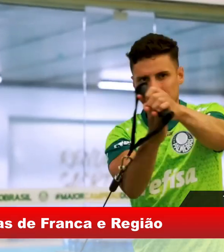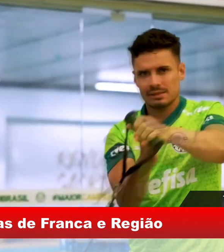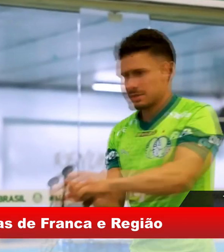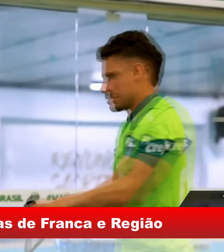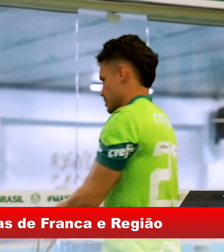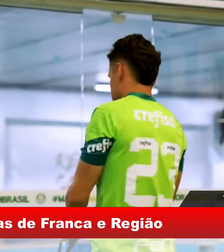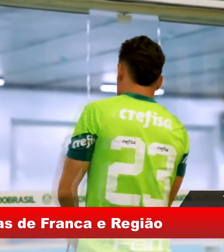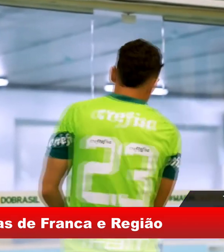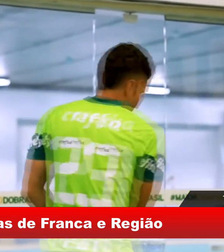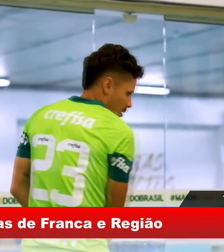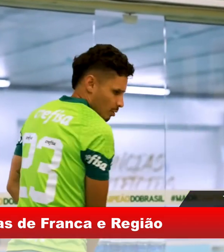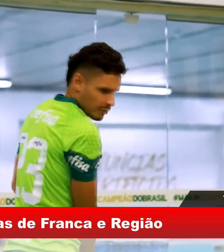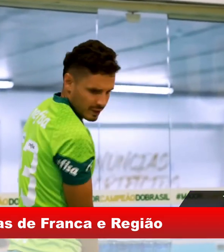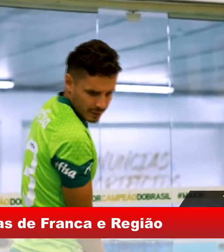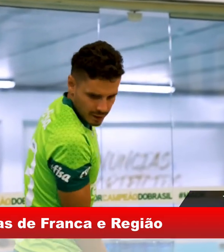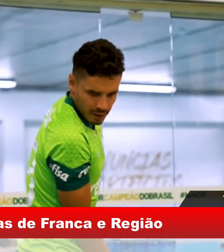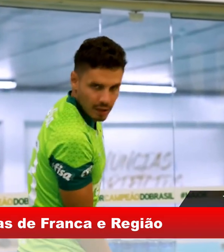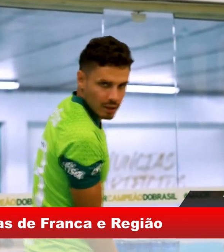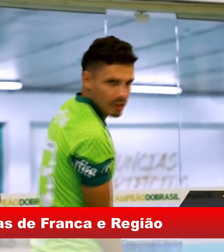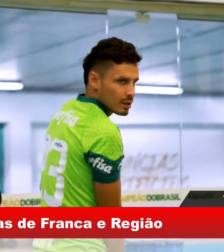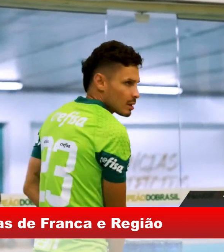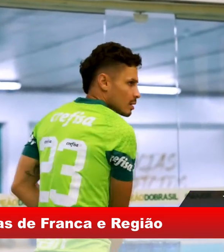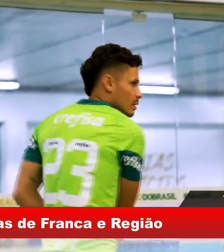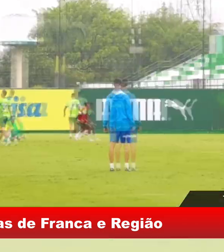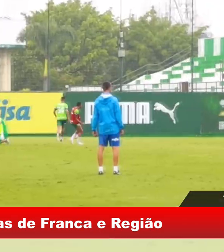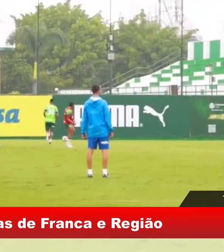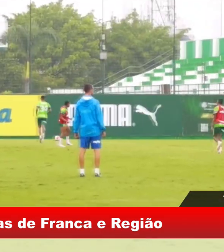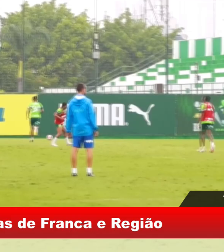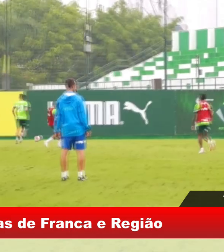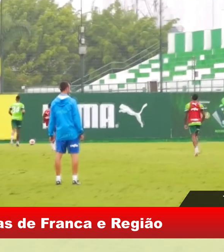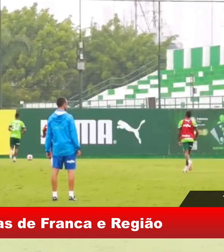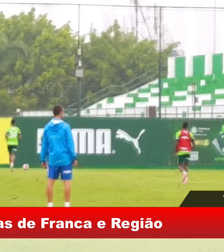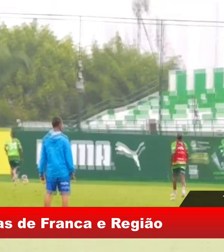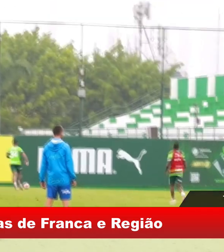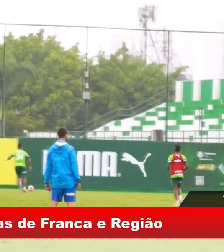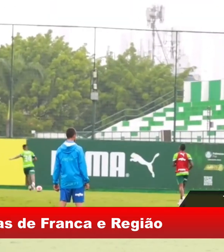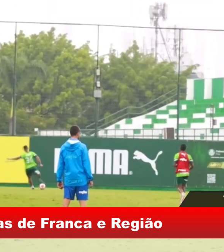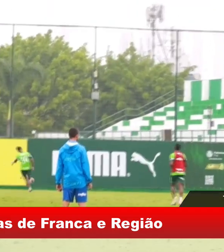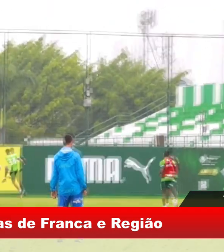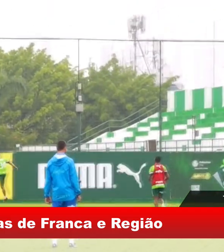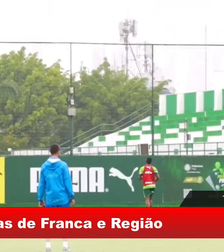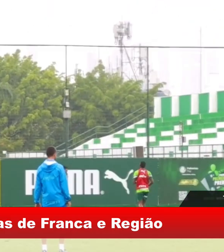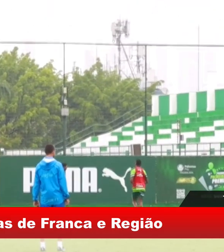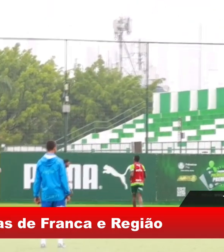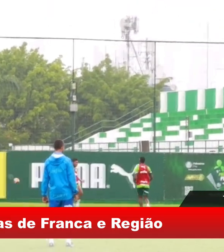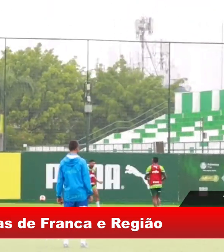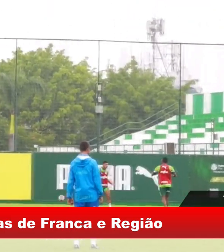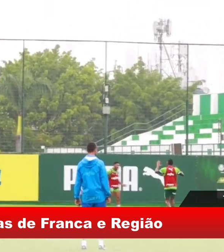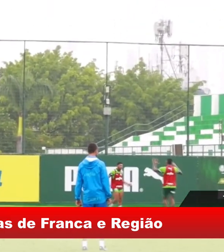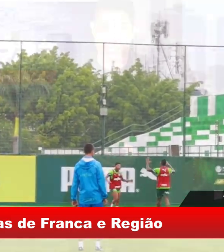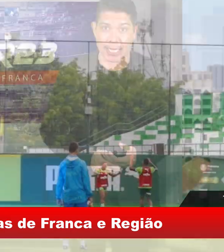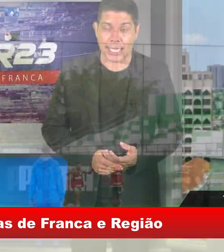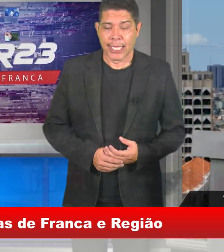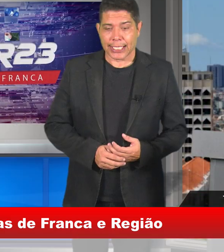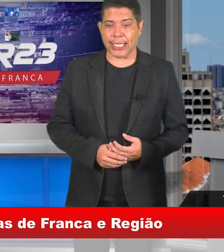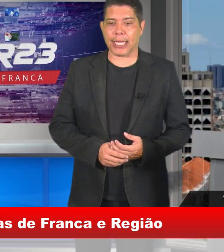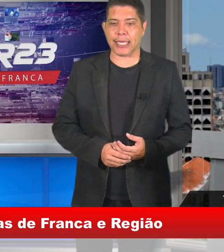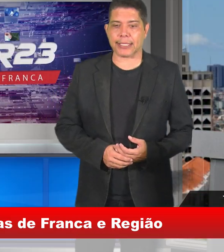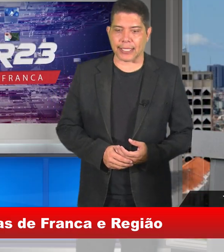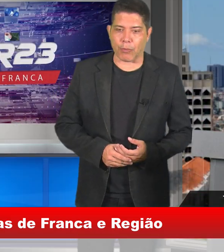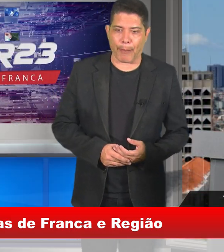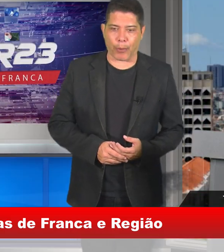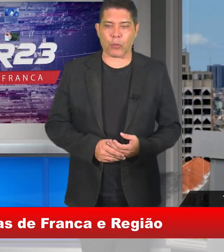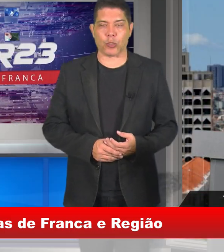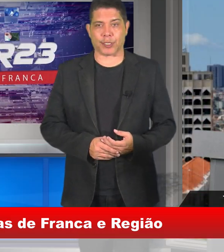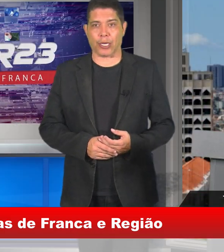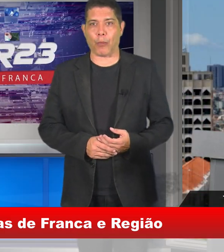Novo Horizontino e Bragantino tentam dificultar a vida dessas grandes equipes. Vamos falar também da equipe da Francana, que